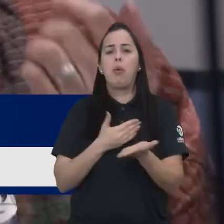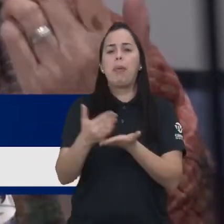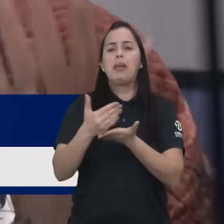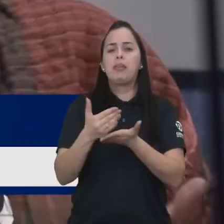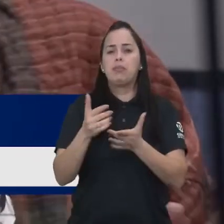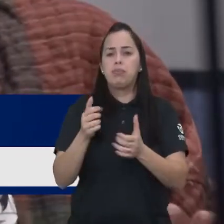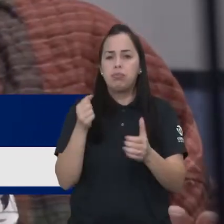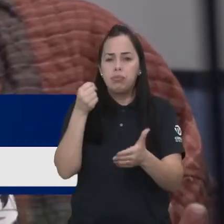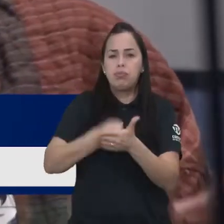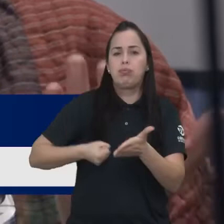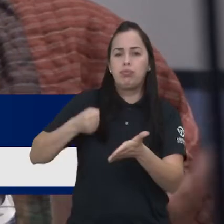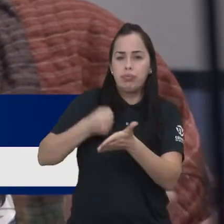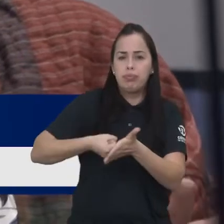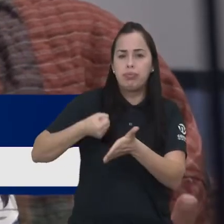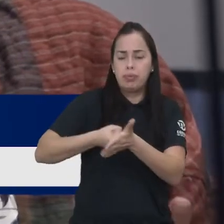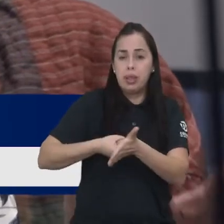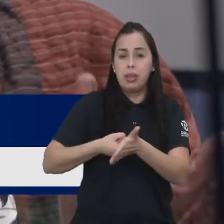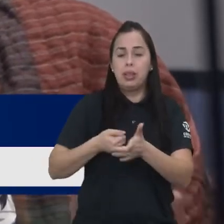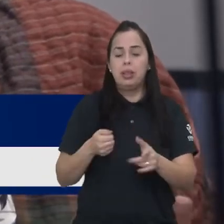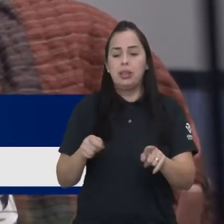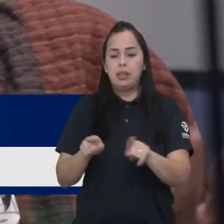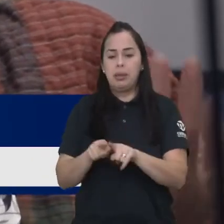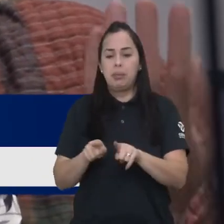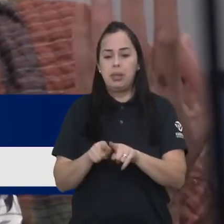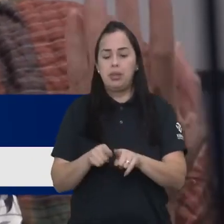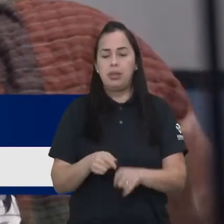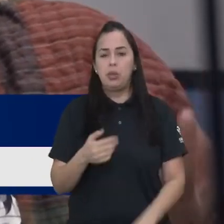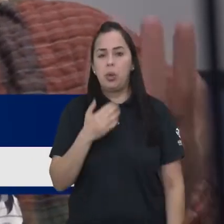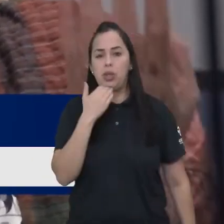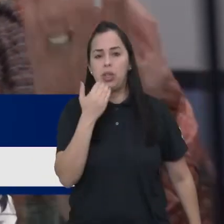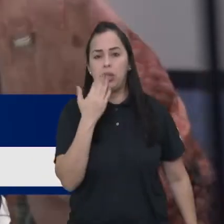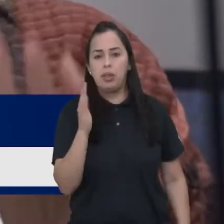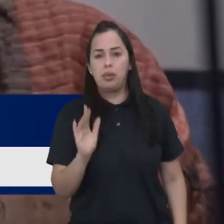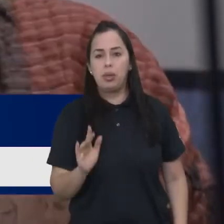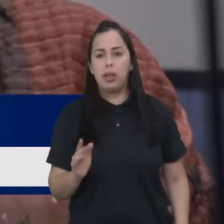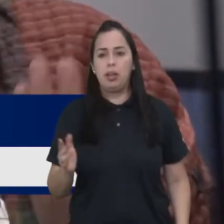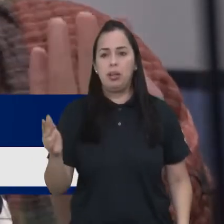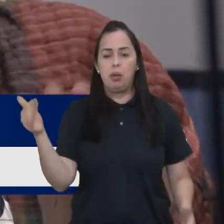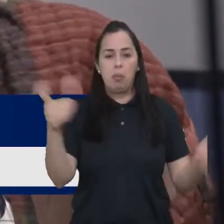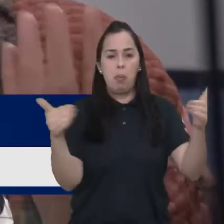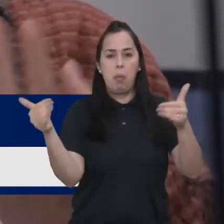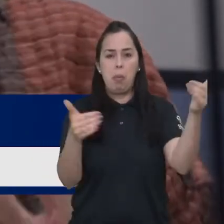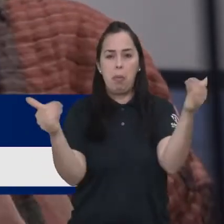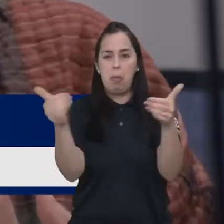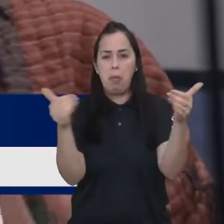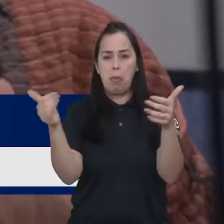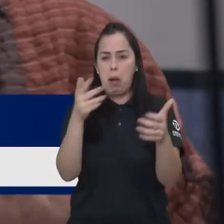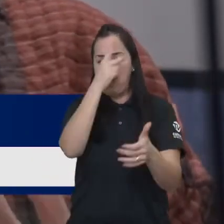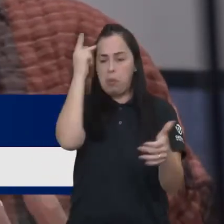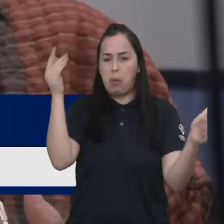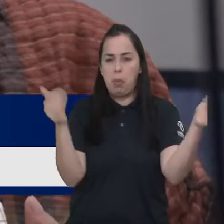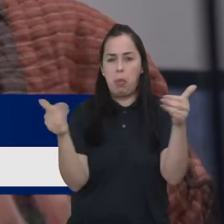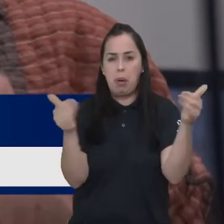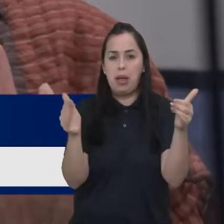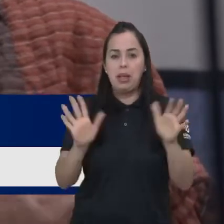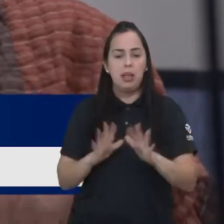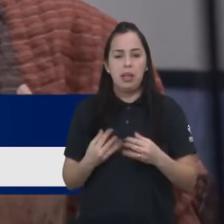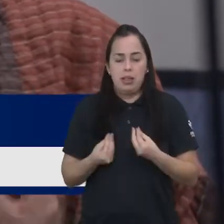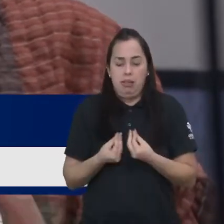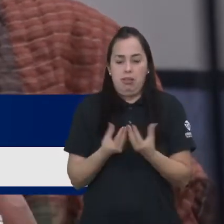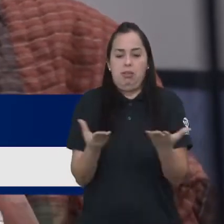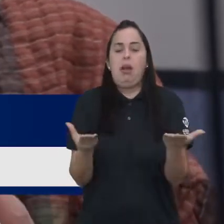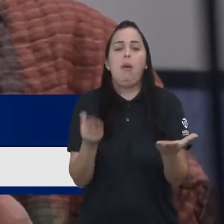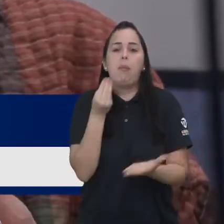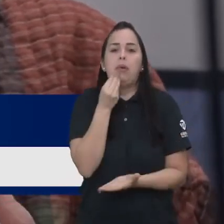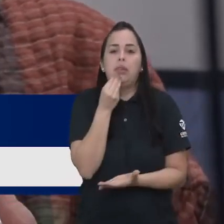e, principalmente, gente não adianta botar muita gente aqui se a gente não oferecer instrumentos para como